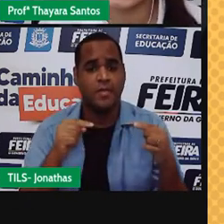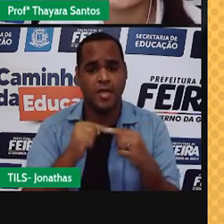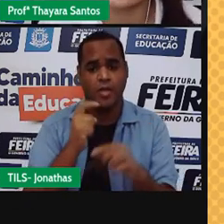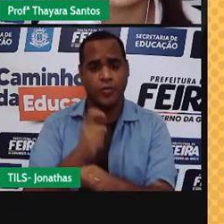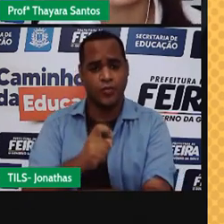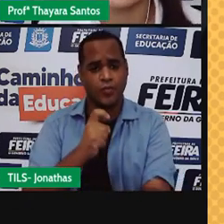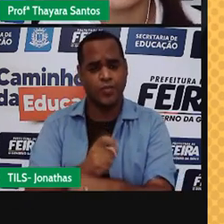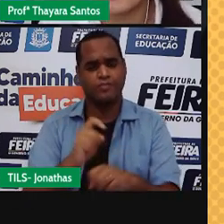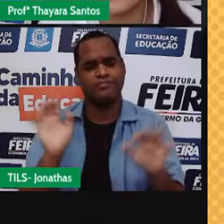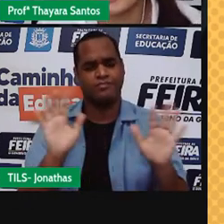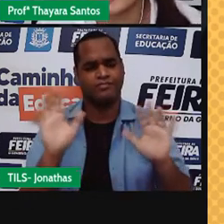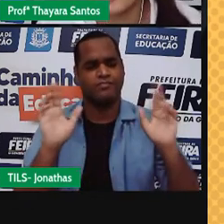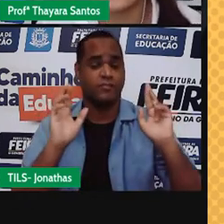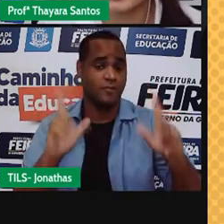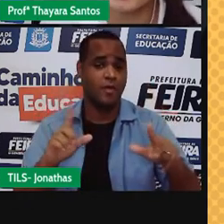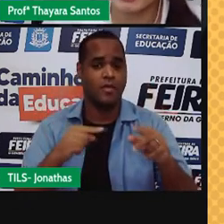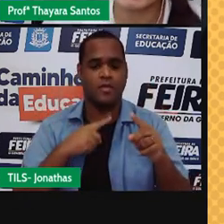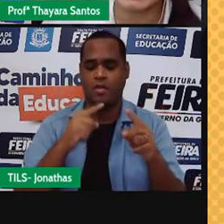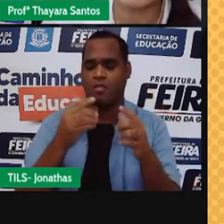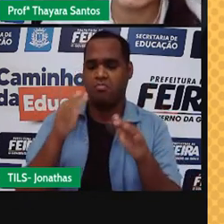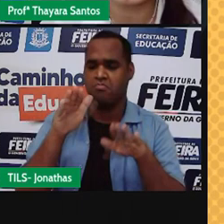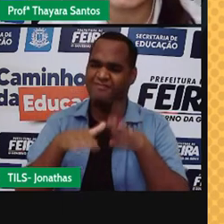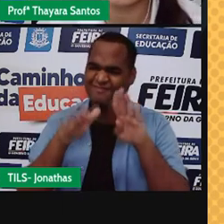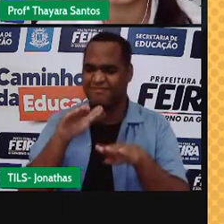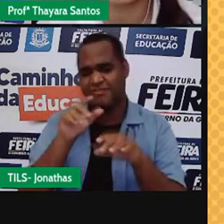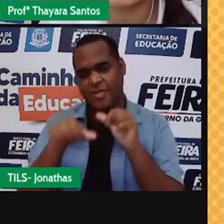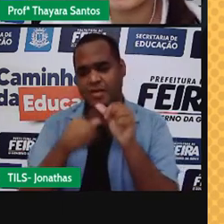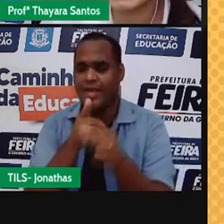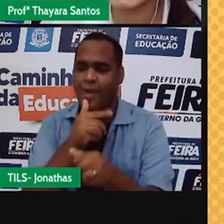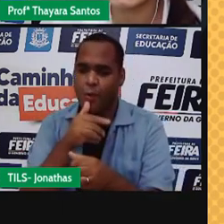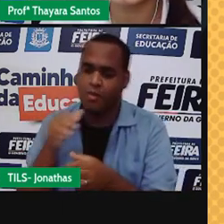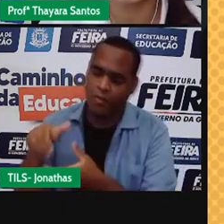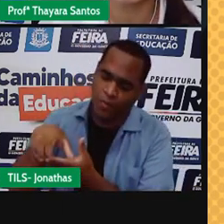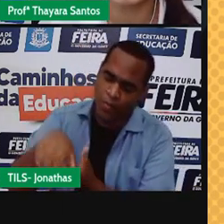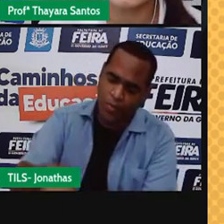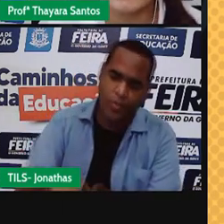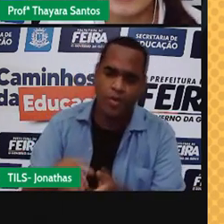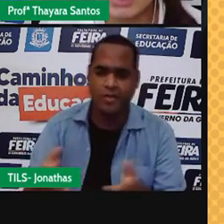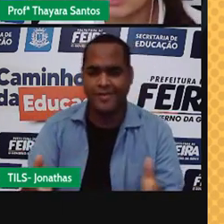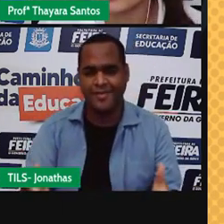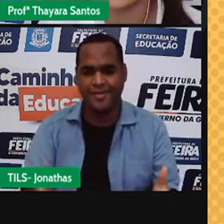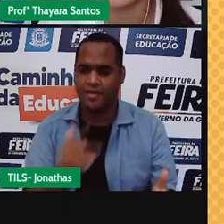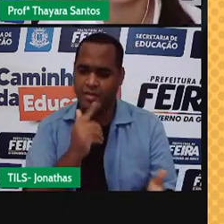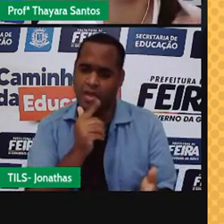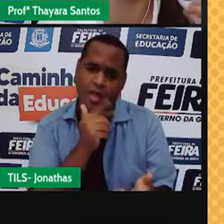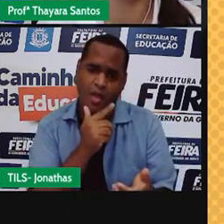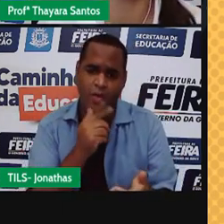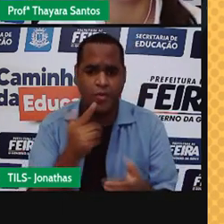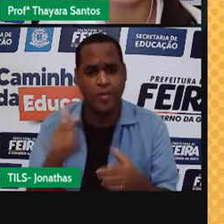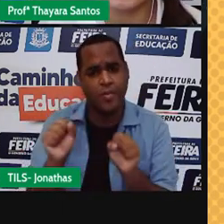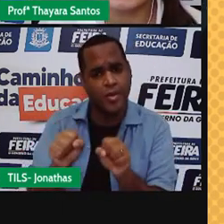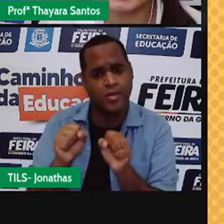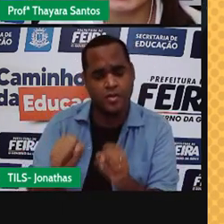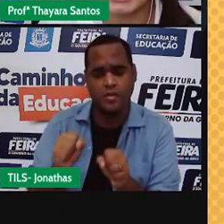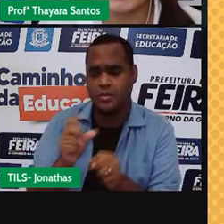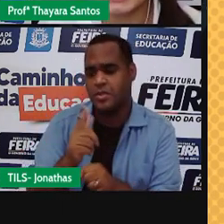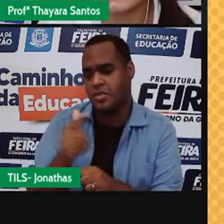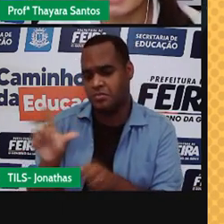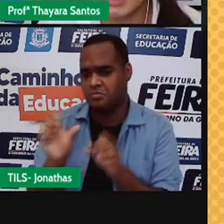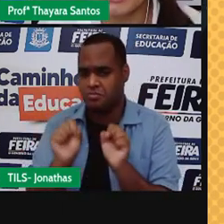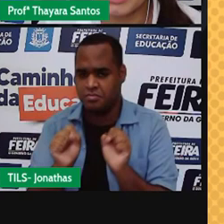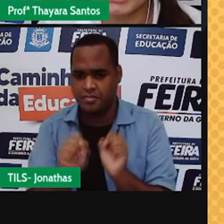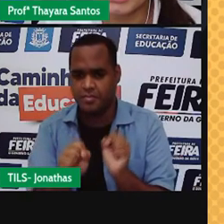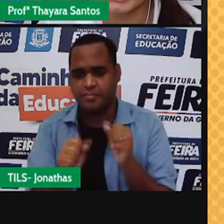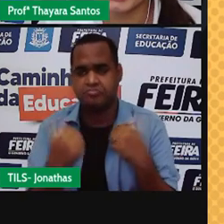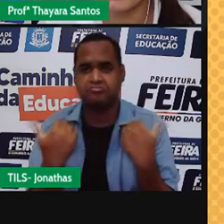sólido. Aqui a gente já tem uma forma variável, a gente pode derramar essa água dentro de uma bacia, ela vai ficar de uma outra forma, a gente pode derramar